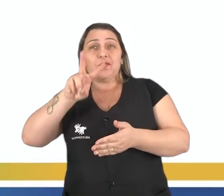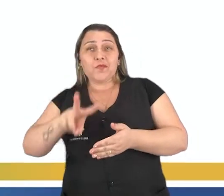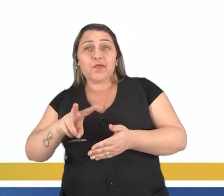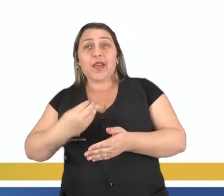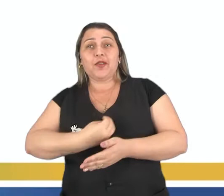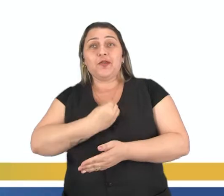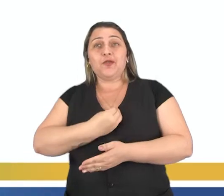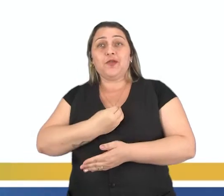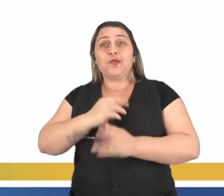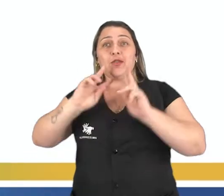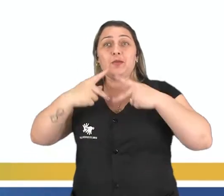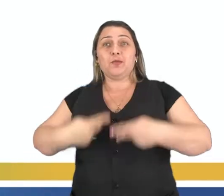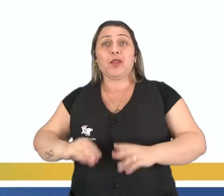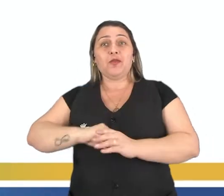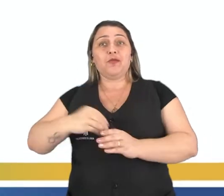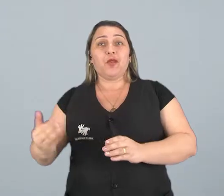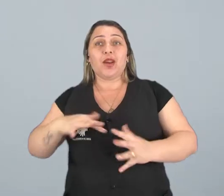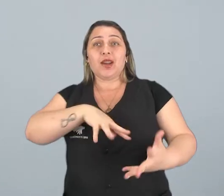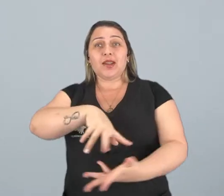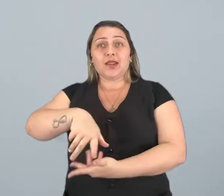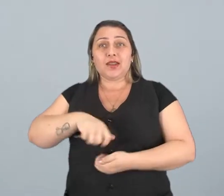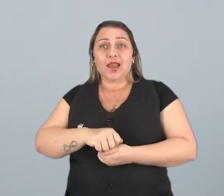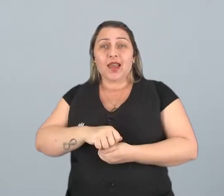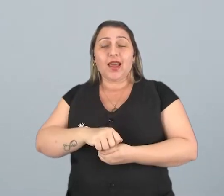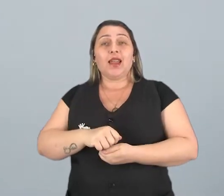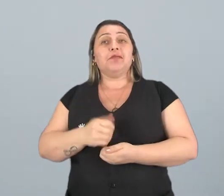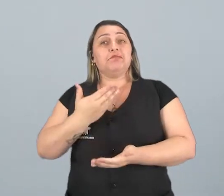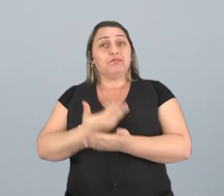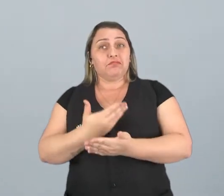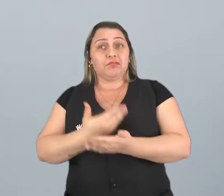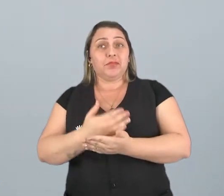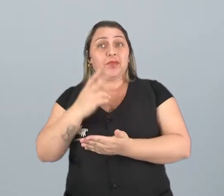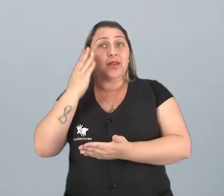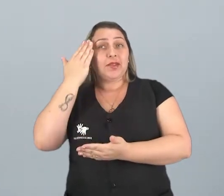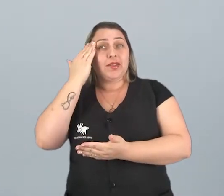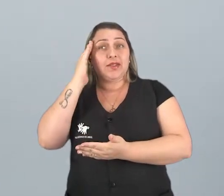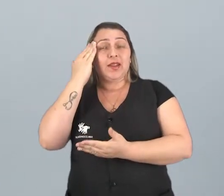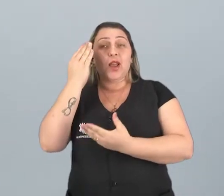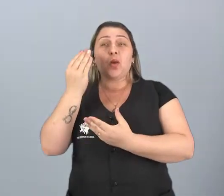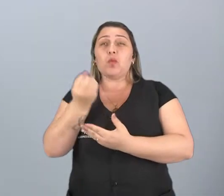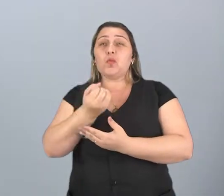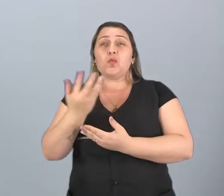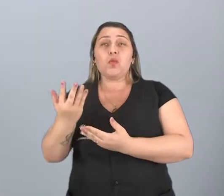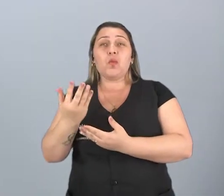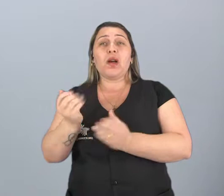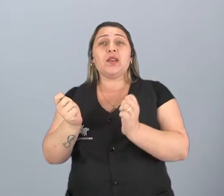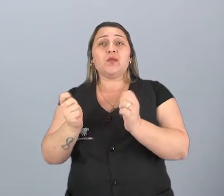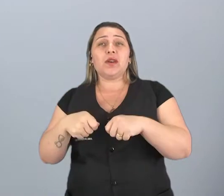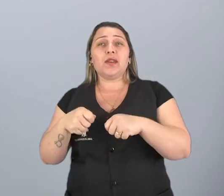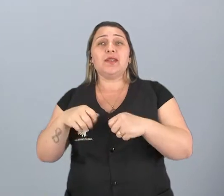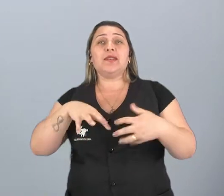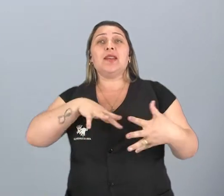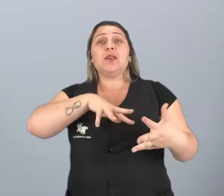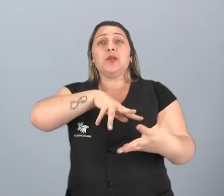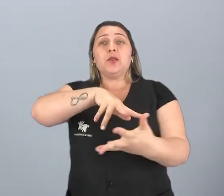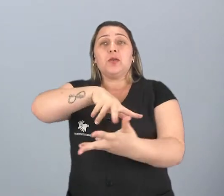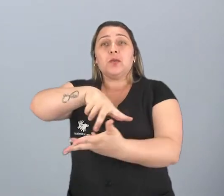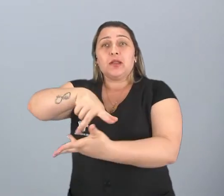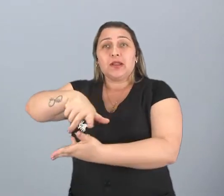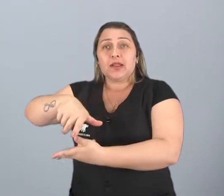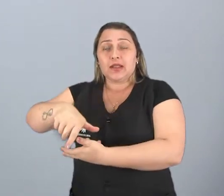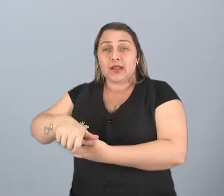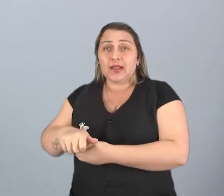da vida humana fora da Terra. Então, nessa aula, nós vamos entender quais são as condições que o planeta Terra tem